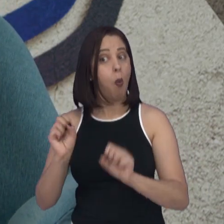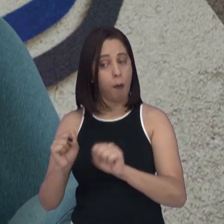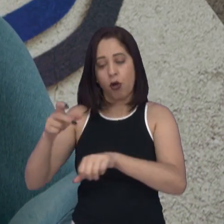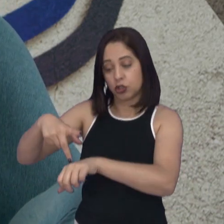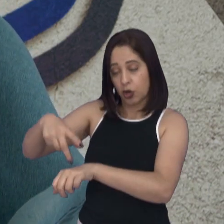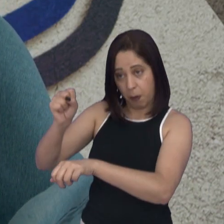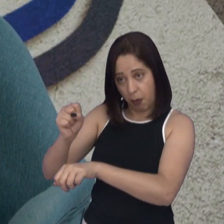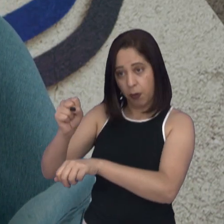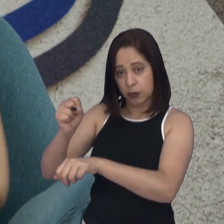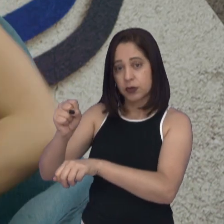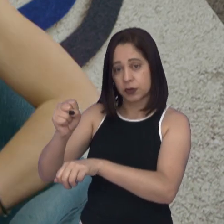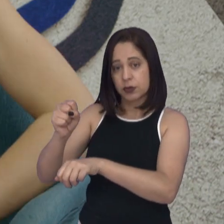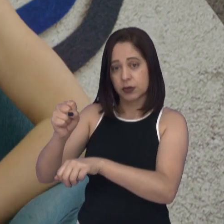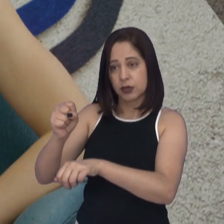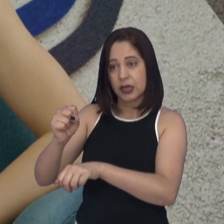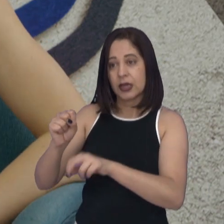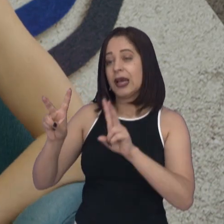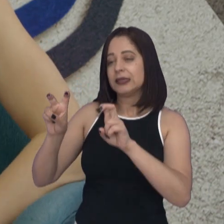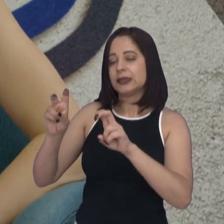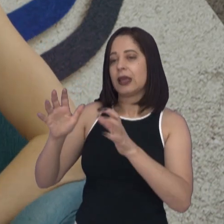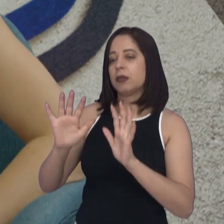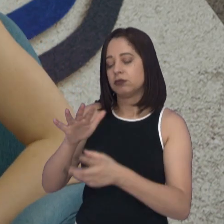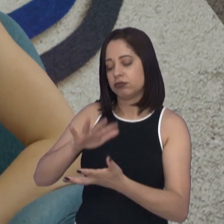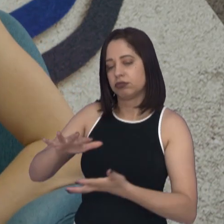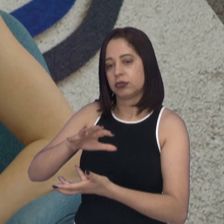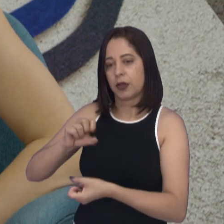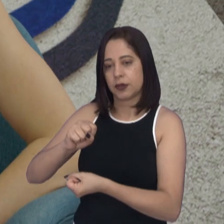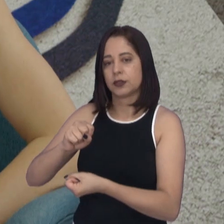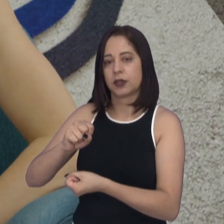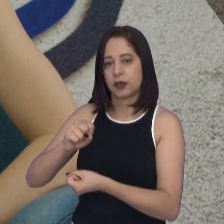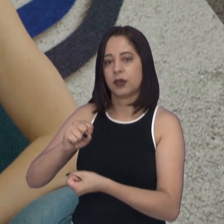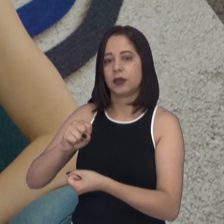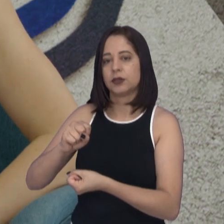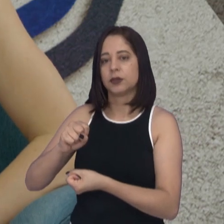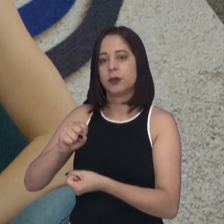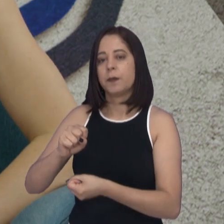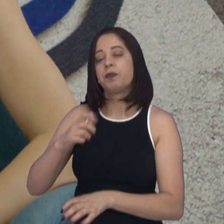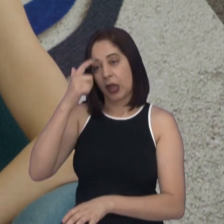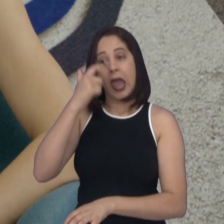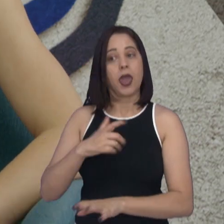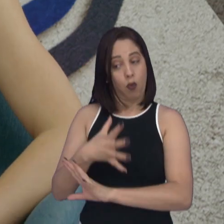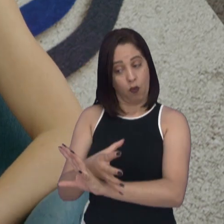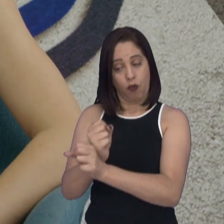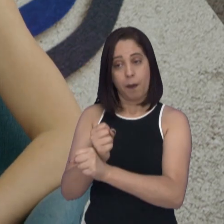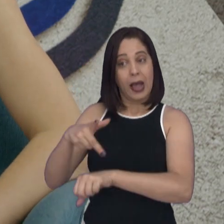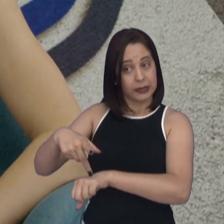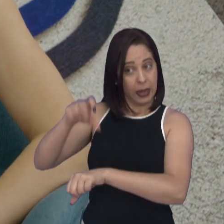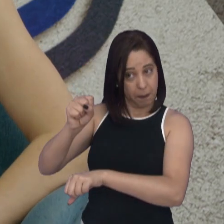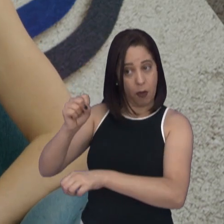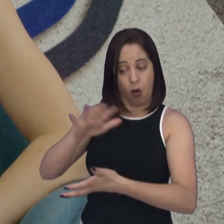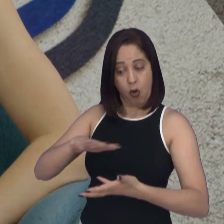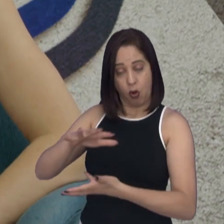de sustentabilidade, que foi inclusive voltada para o design, né, que aí eu já fiz a especialização em design de